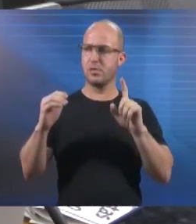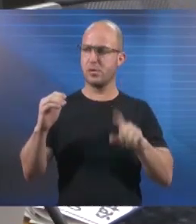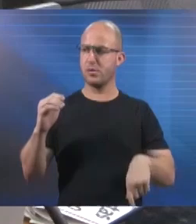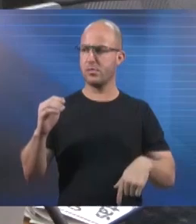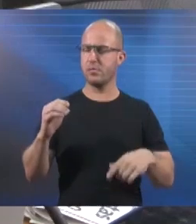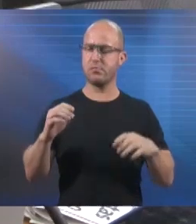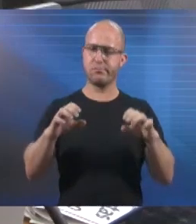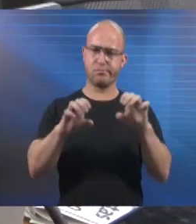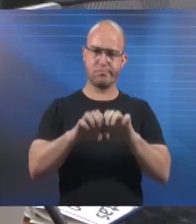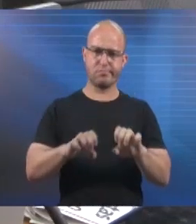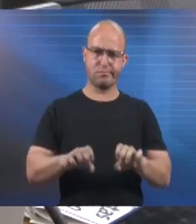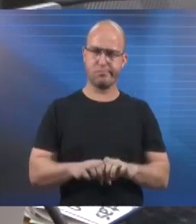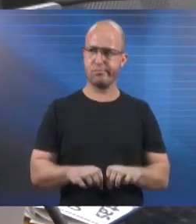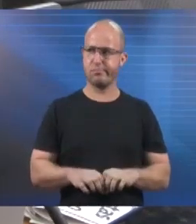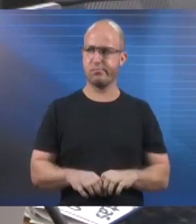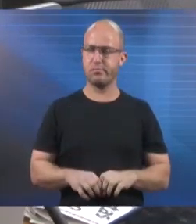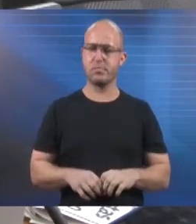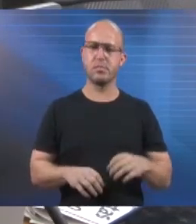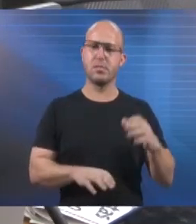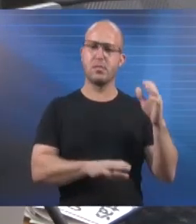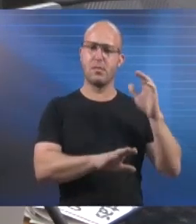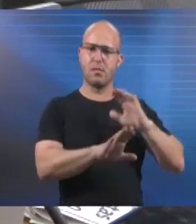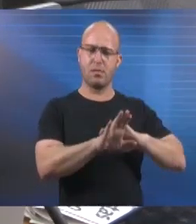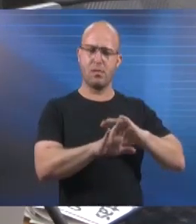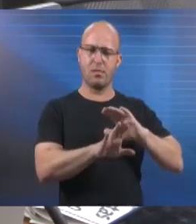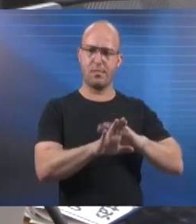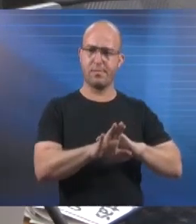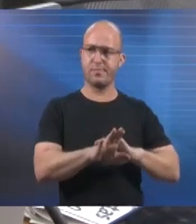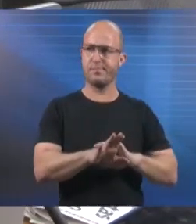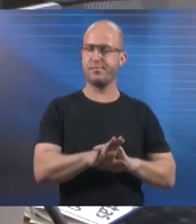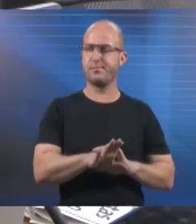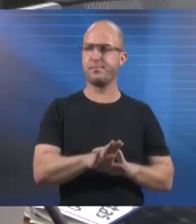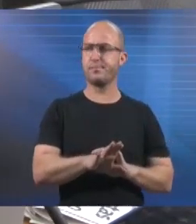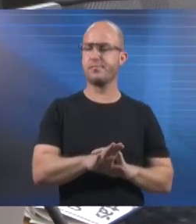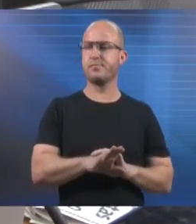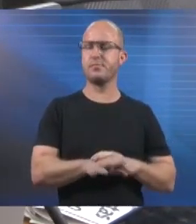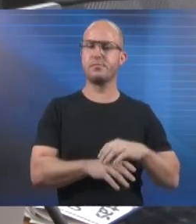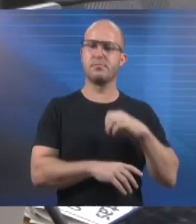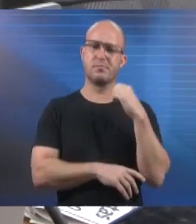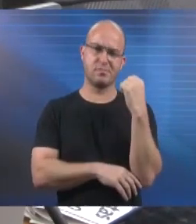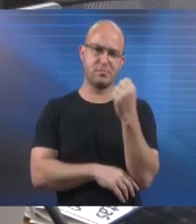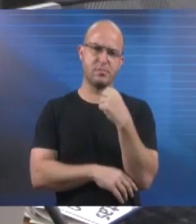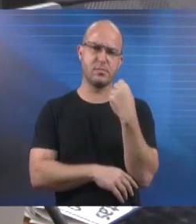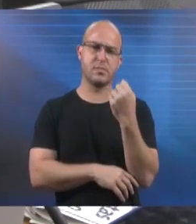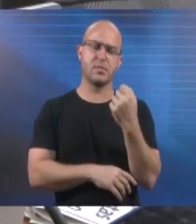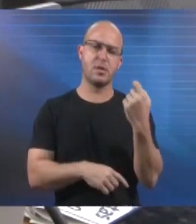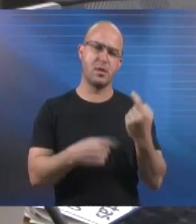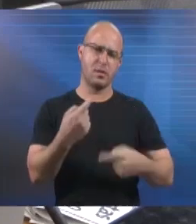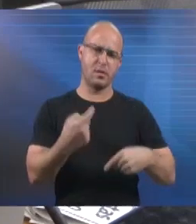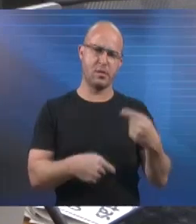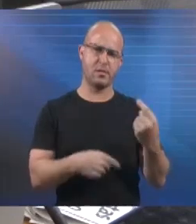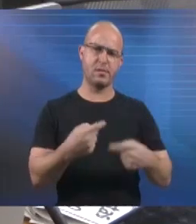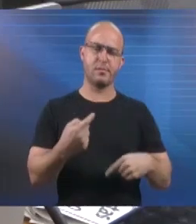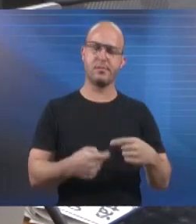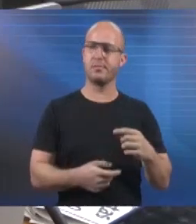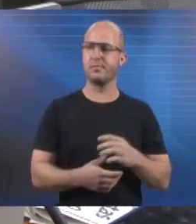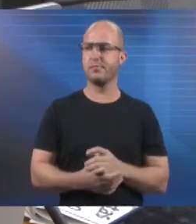uma estrutura ideológica com um agravante política